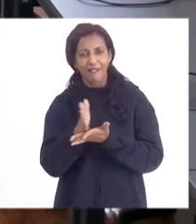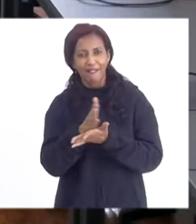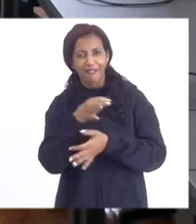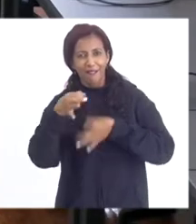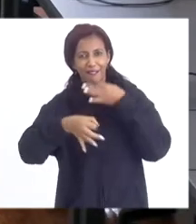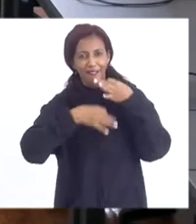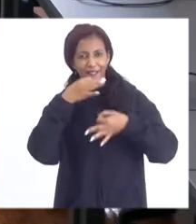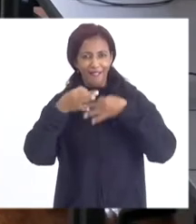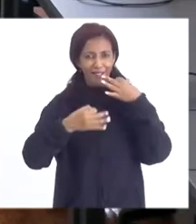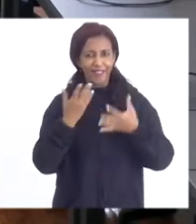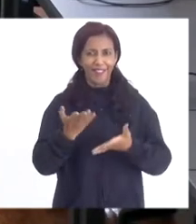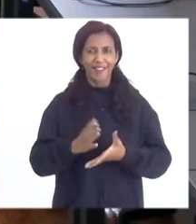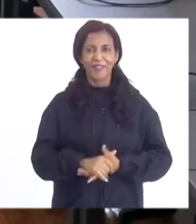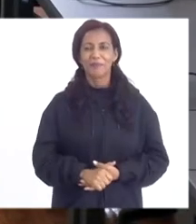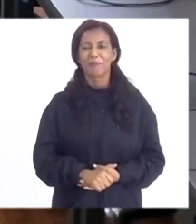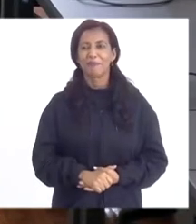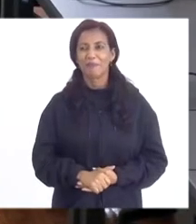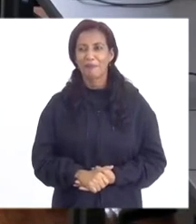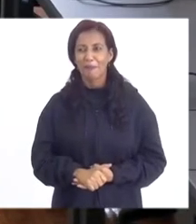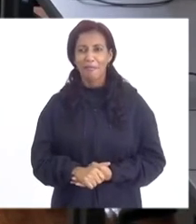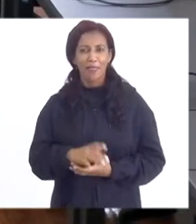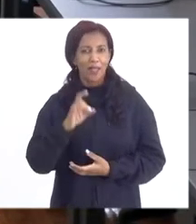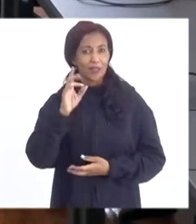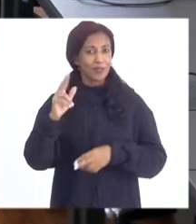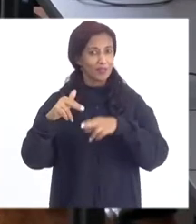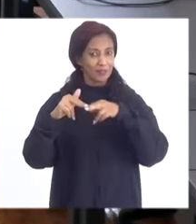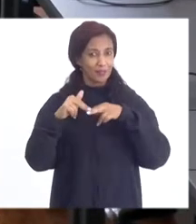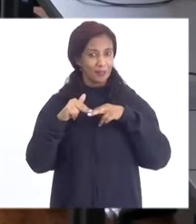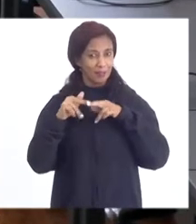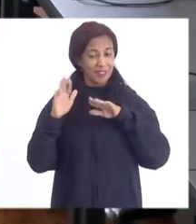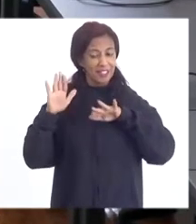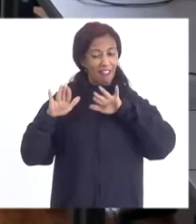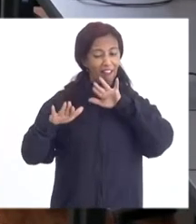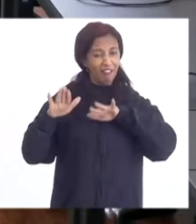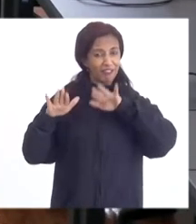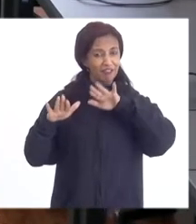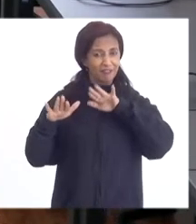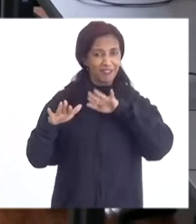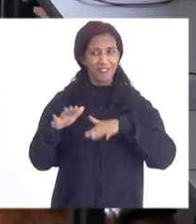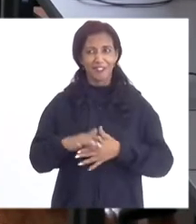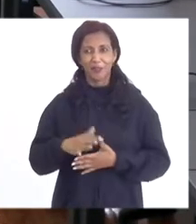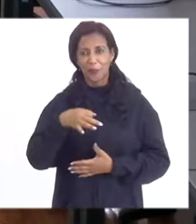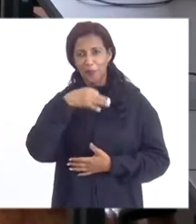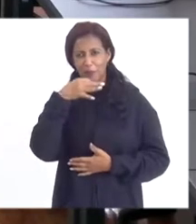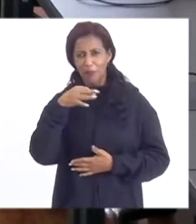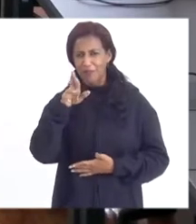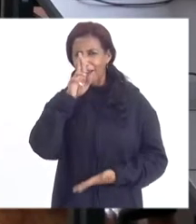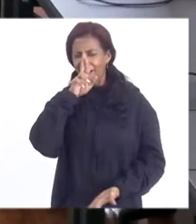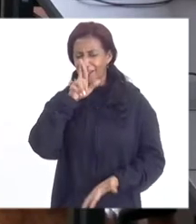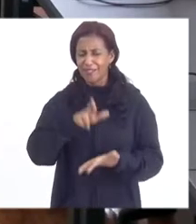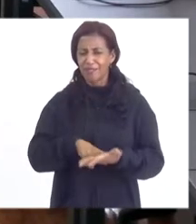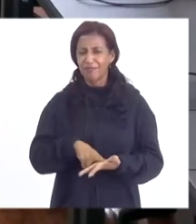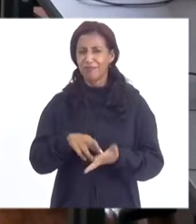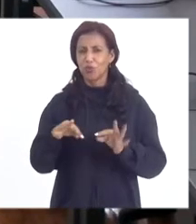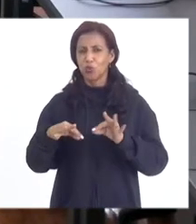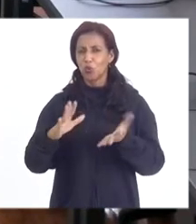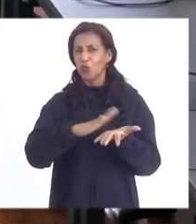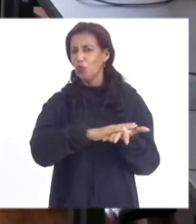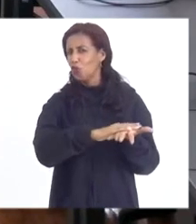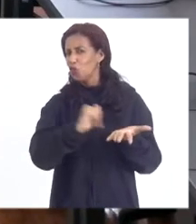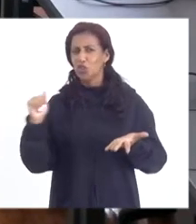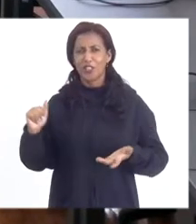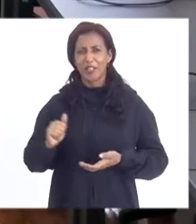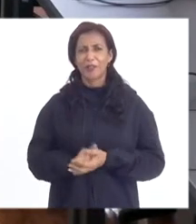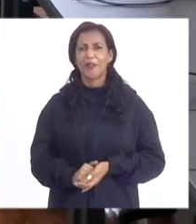Paulo? Eu acredito. Só por causa dessas de vez em quando divergentes, mas Vossa Excelência tem toda a razão. Retiro e eu